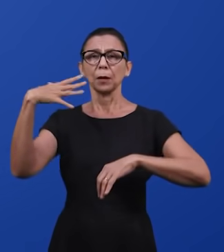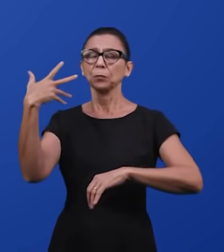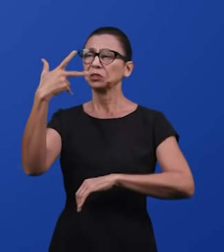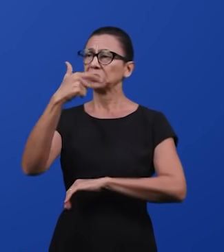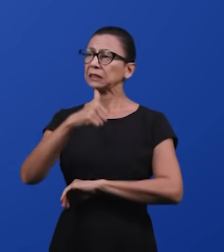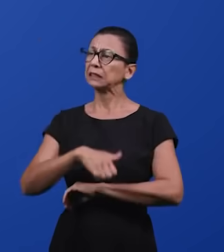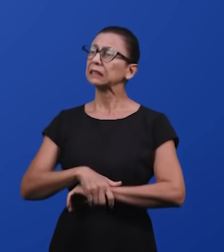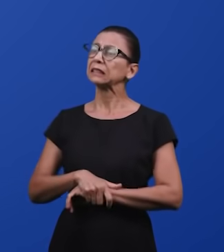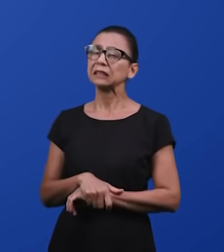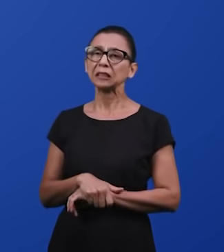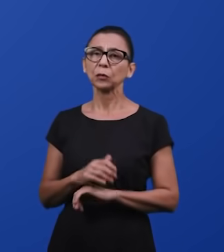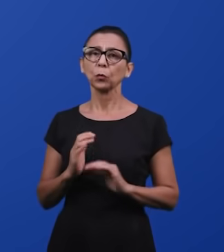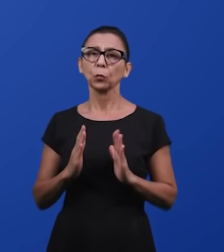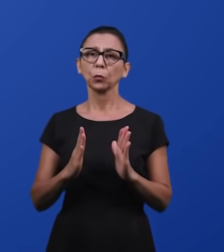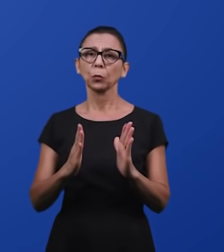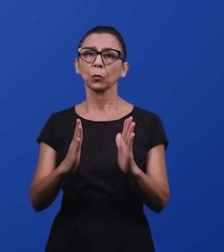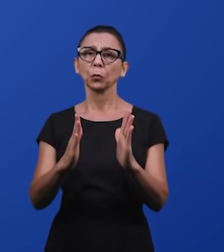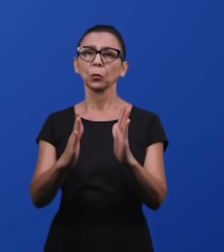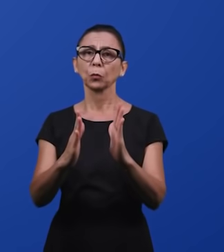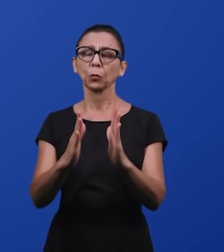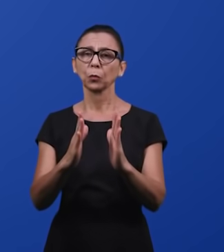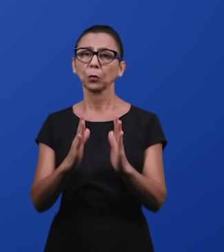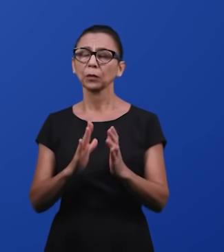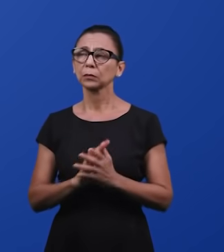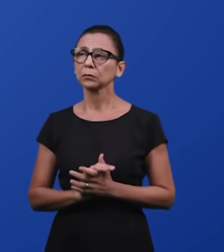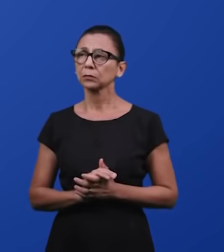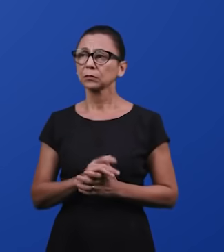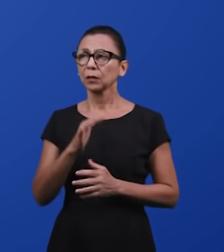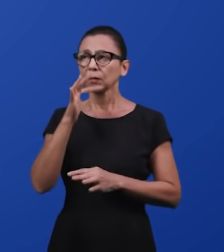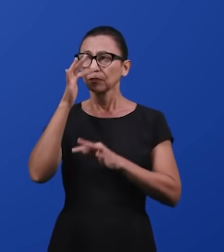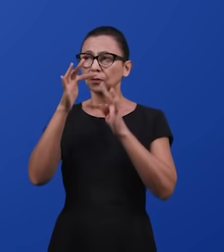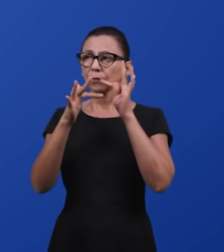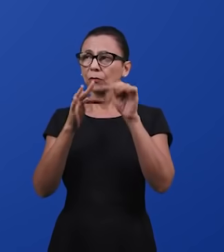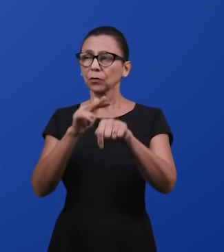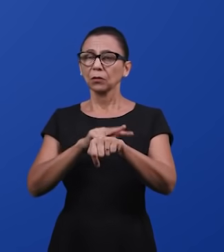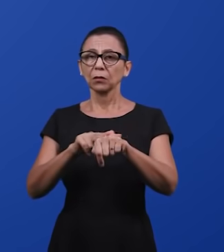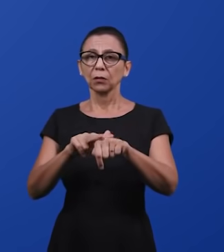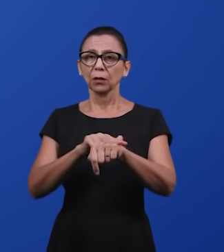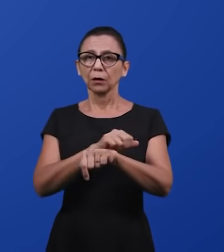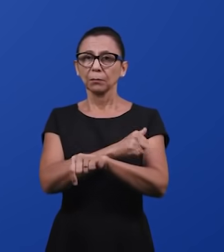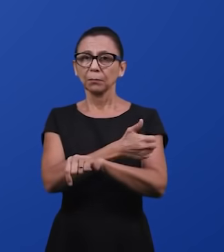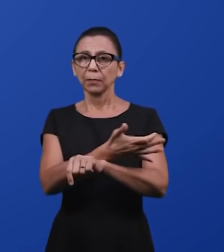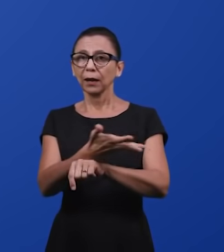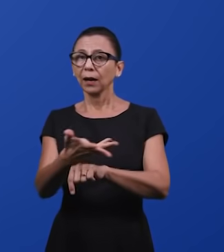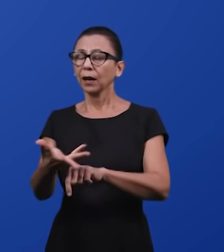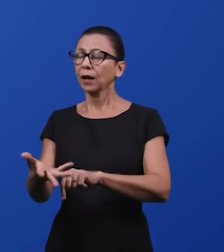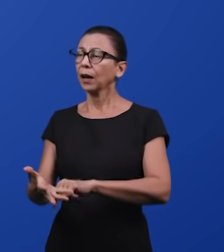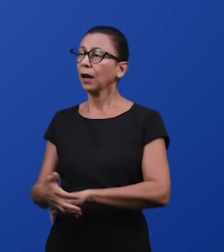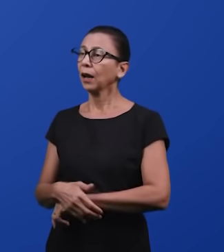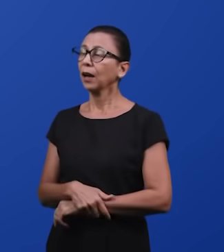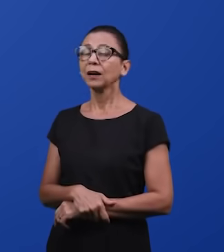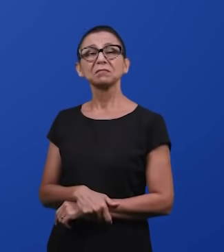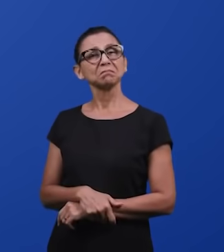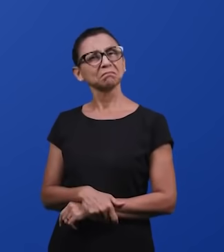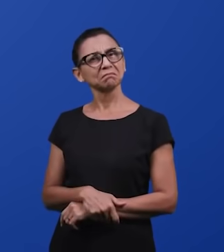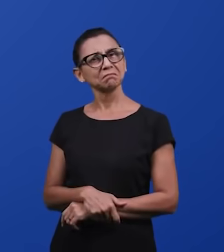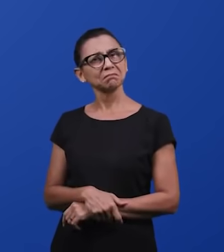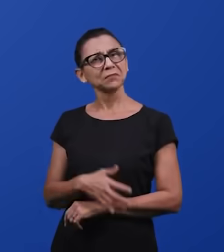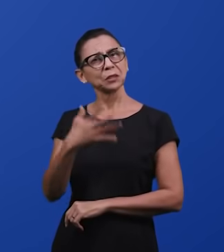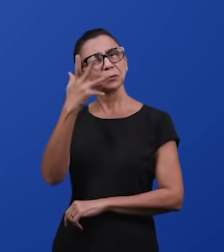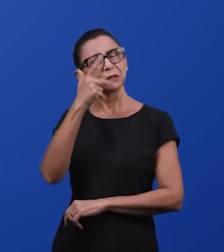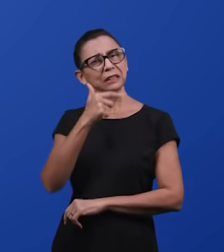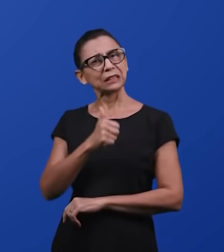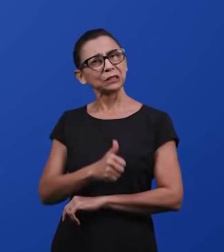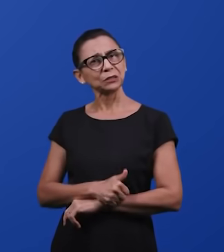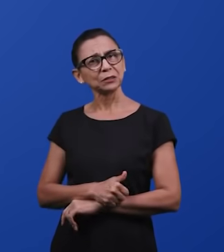onde aparece o pátio, a entrada da igreja, o jardim da igreja, e realmente vemos como os irmãos